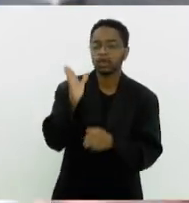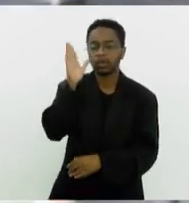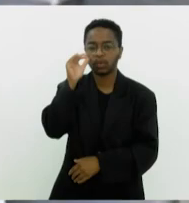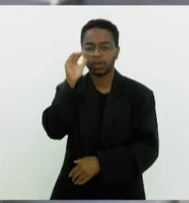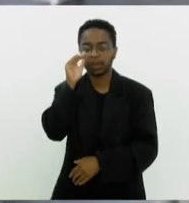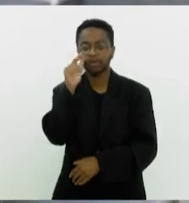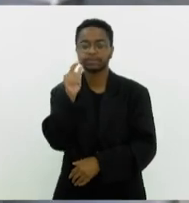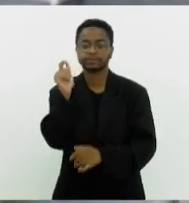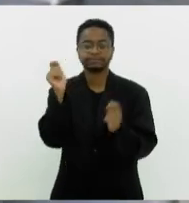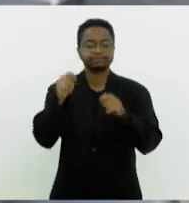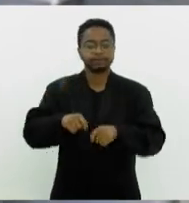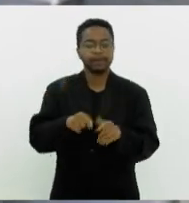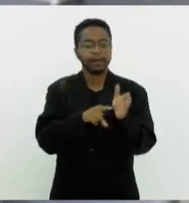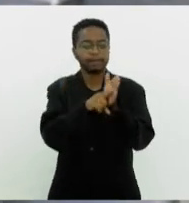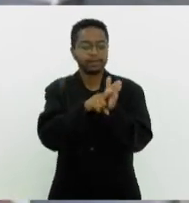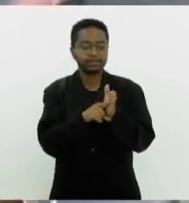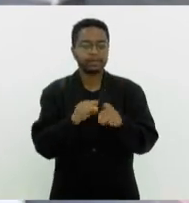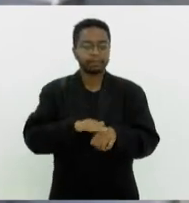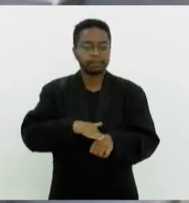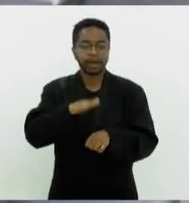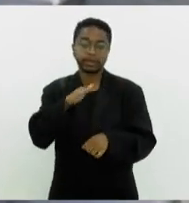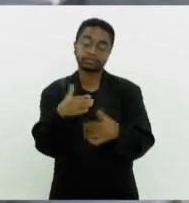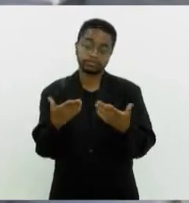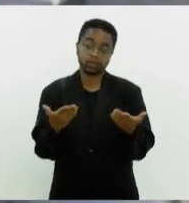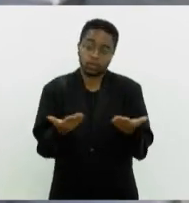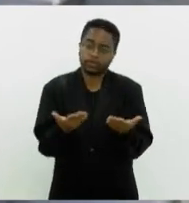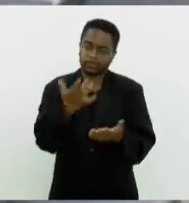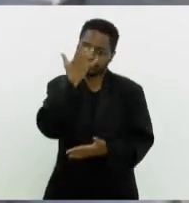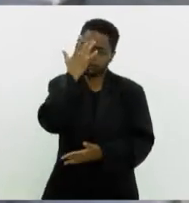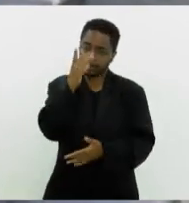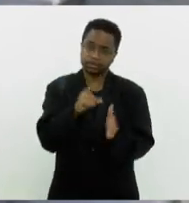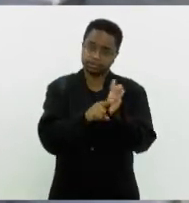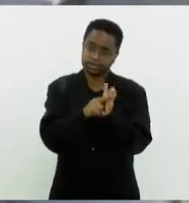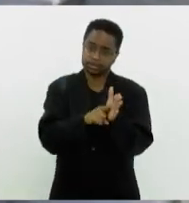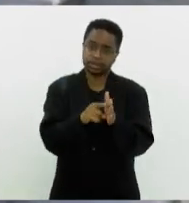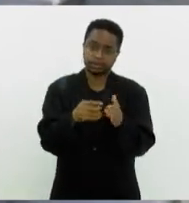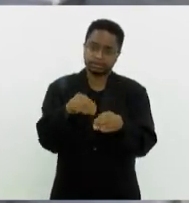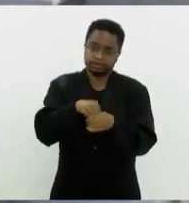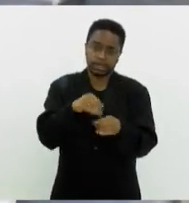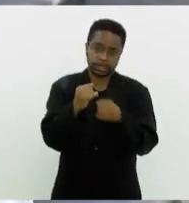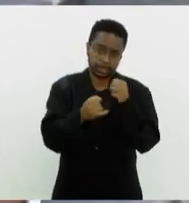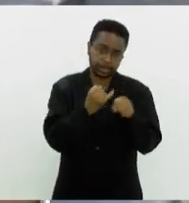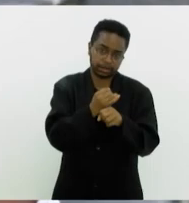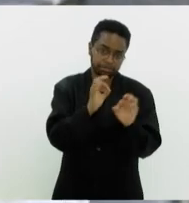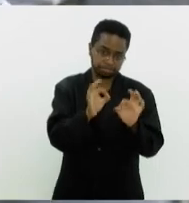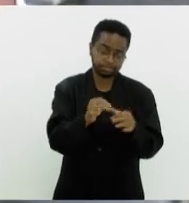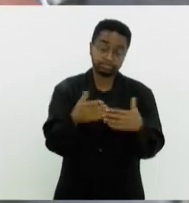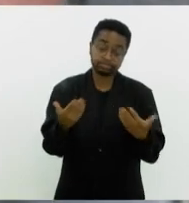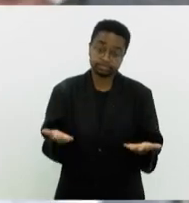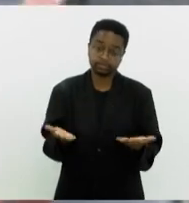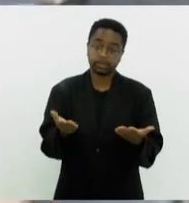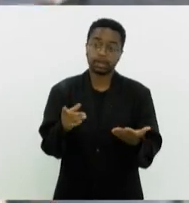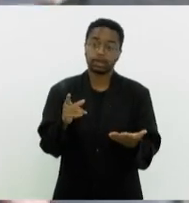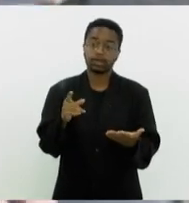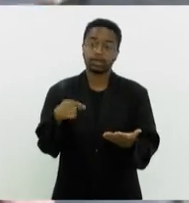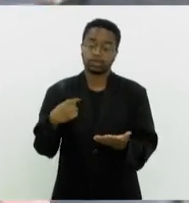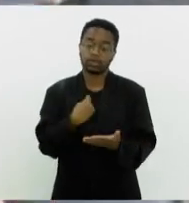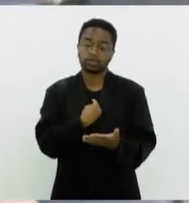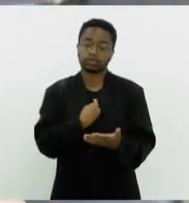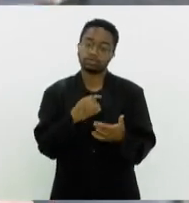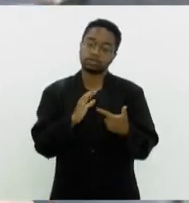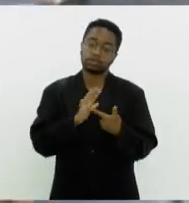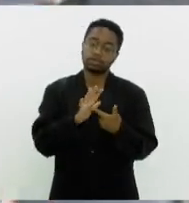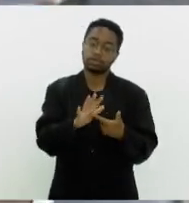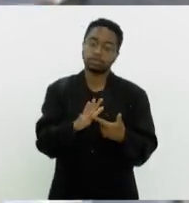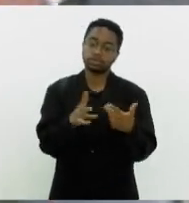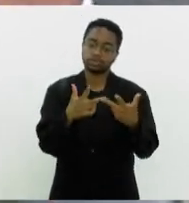vez pesquisarem mais. Hoje é tão mais fácil pesquisar as coisas na internet, etc. Então a gente dá esse repertório escolhido